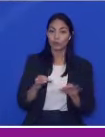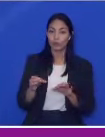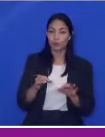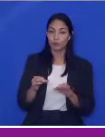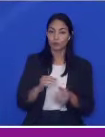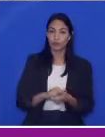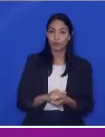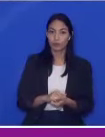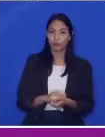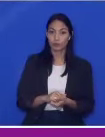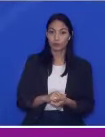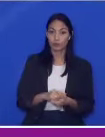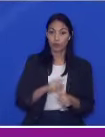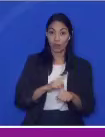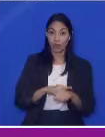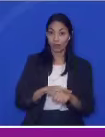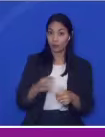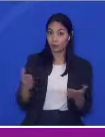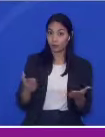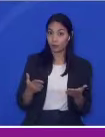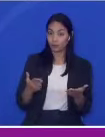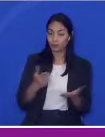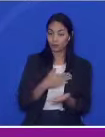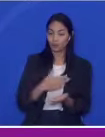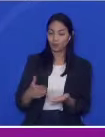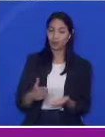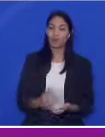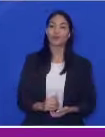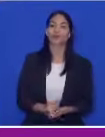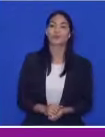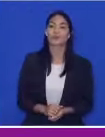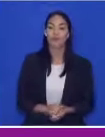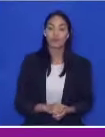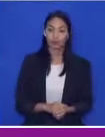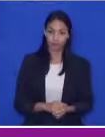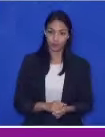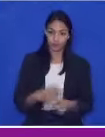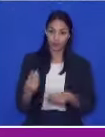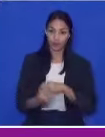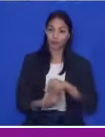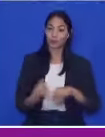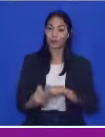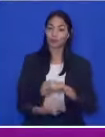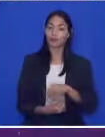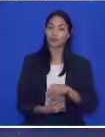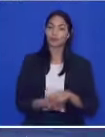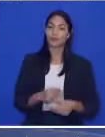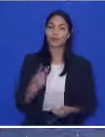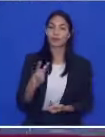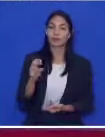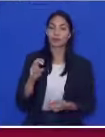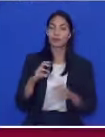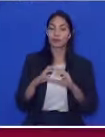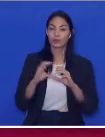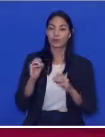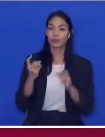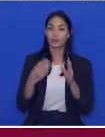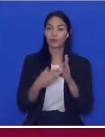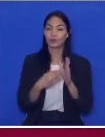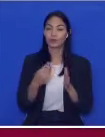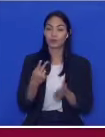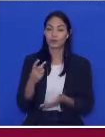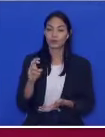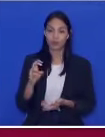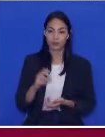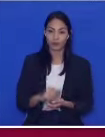posicionadas. A hora é agora. Valendo! Globo carregado, embaralhando 25 bolas numeradas